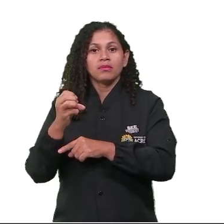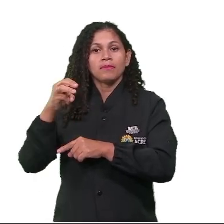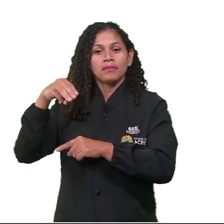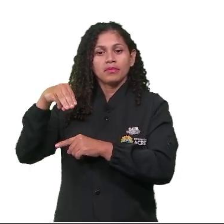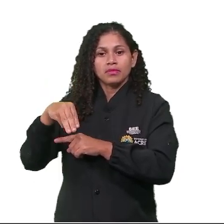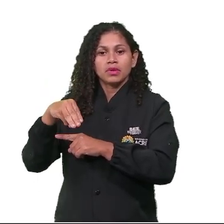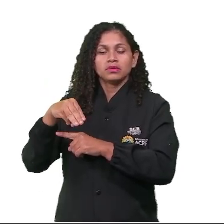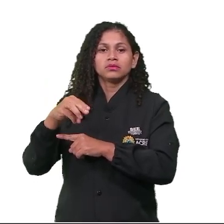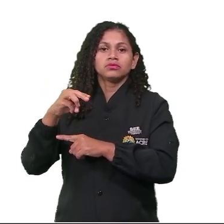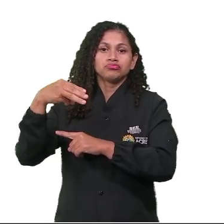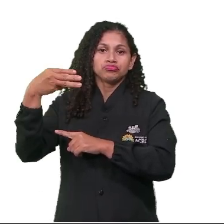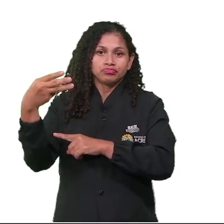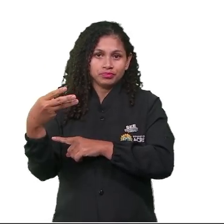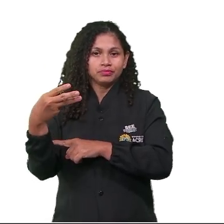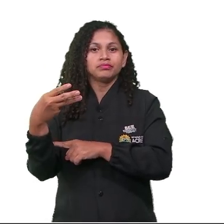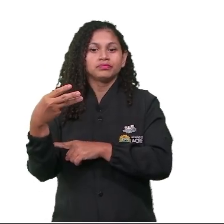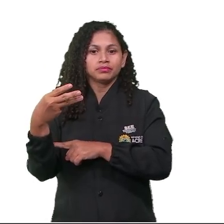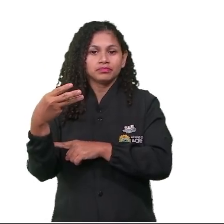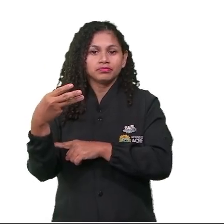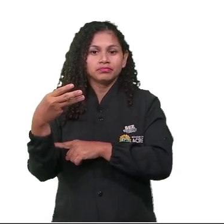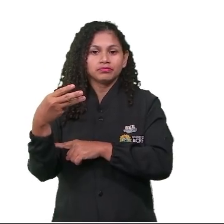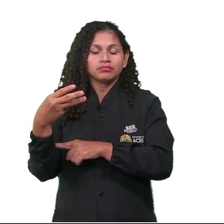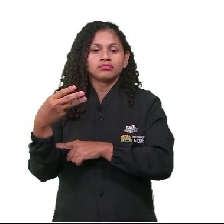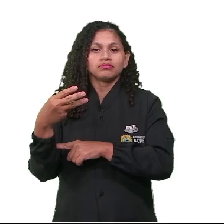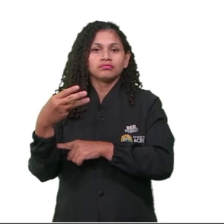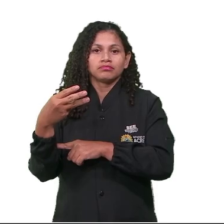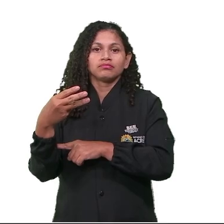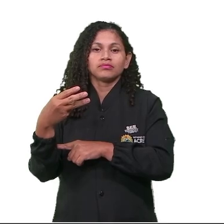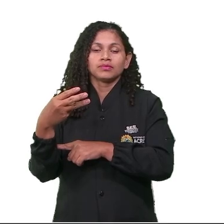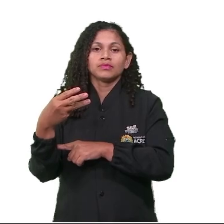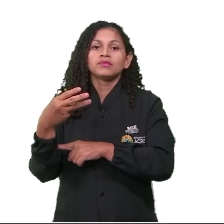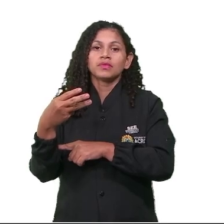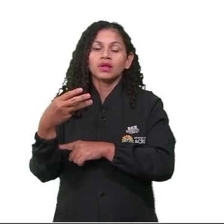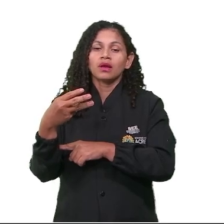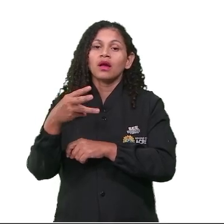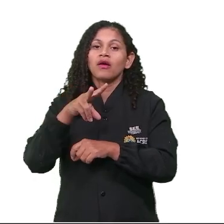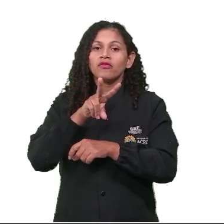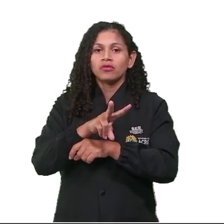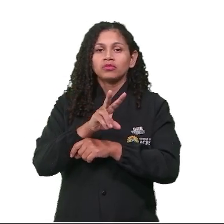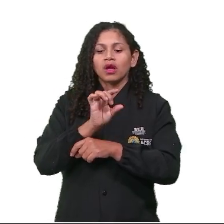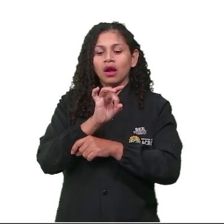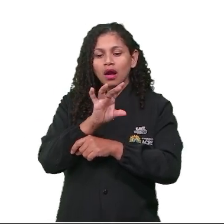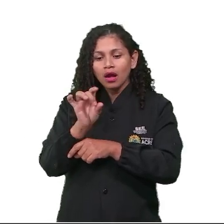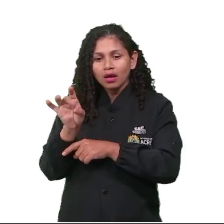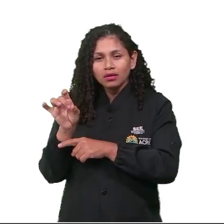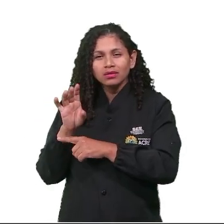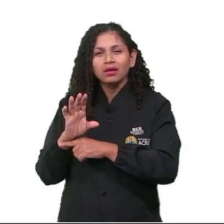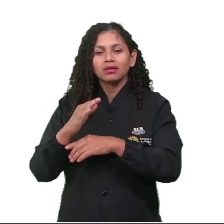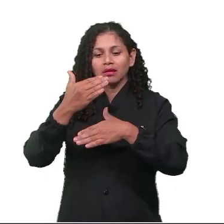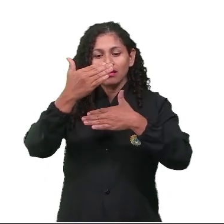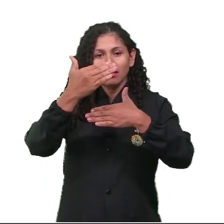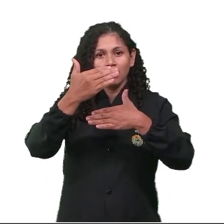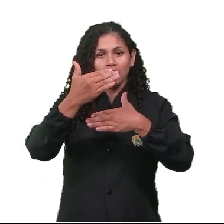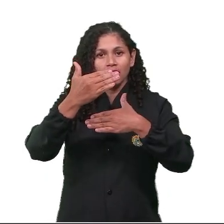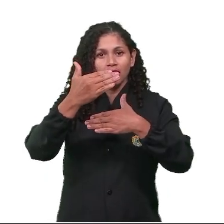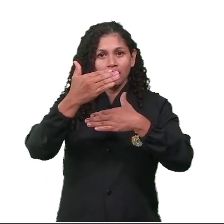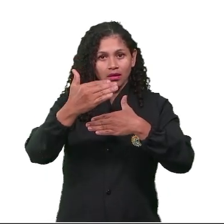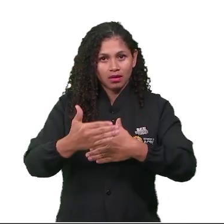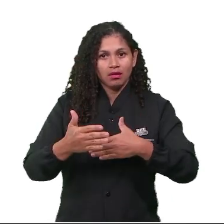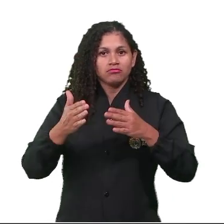metros cúbicos. Isso aqui é o quê, gente? Isso aqui é o volume de cada caixa. Mas qual que é a